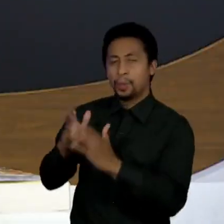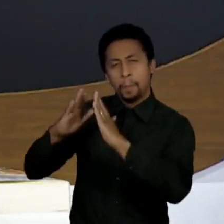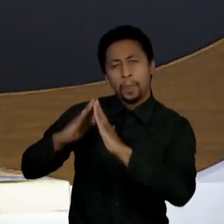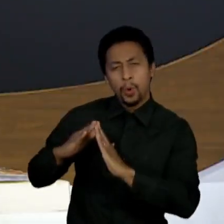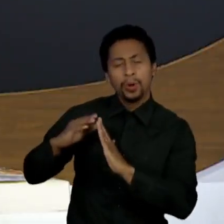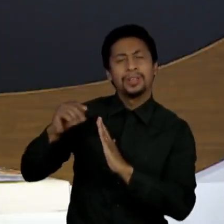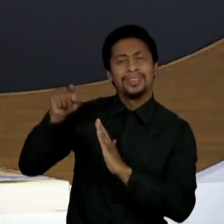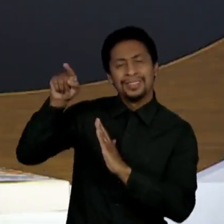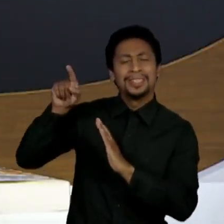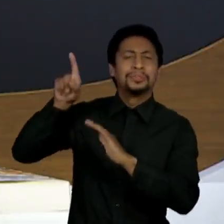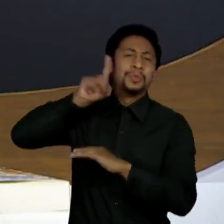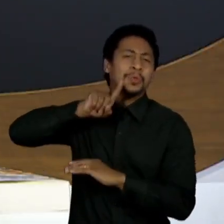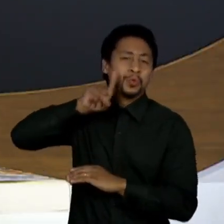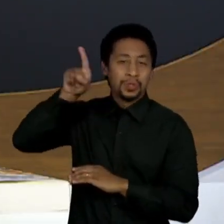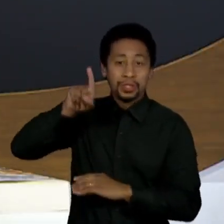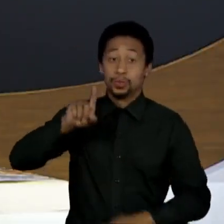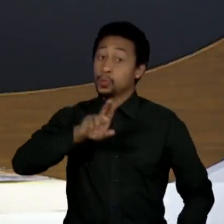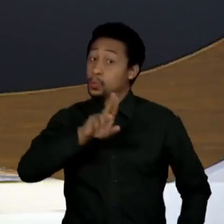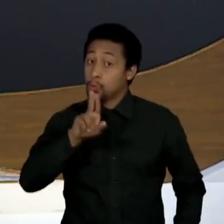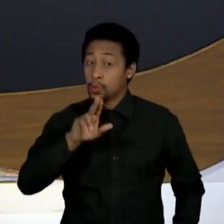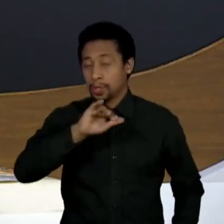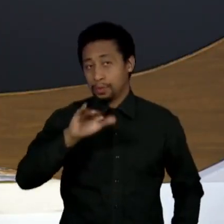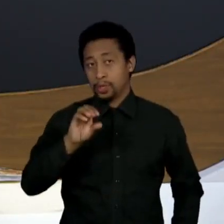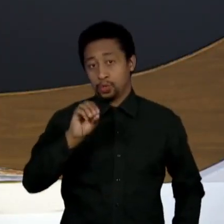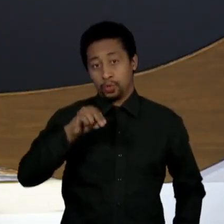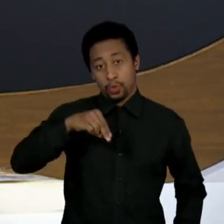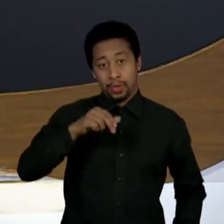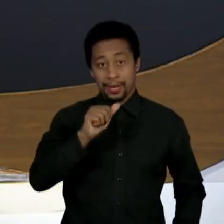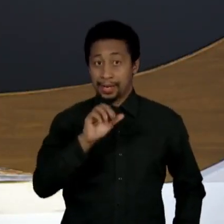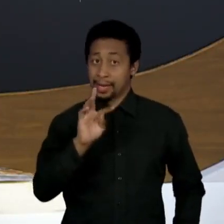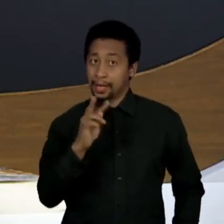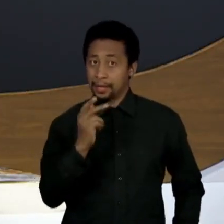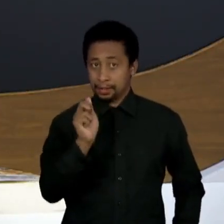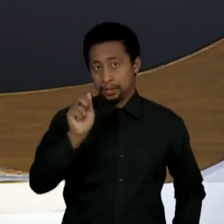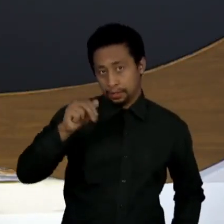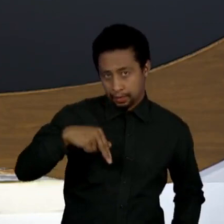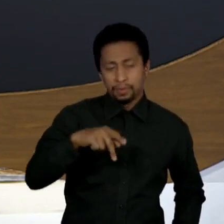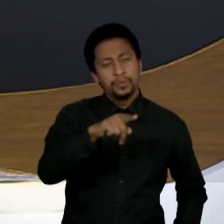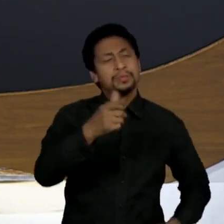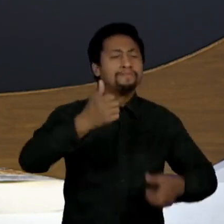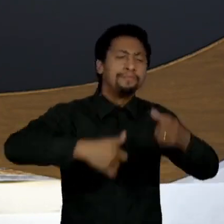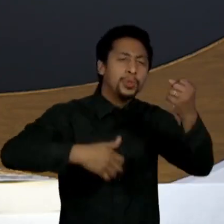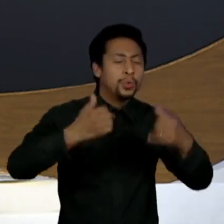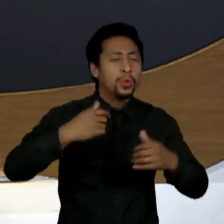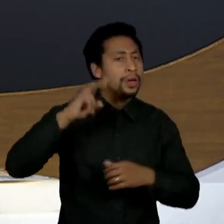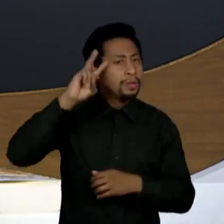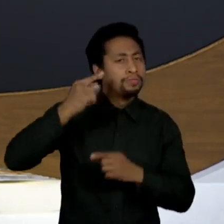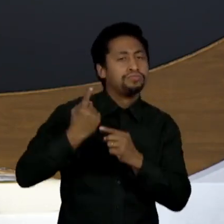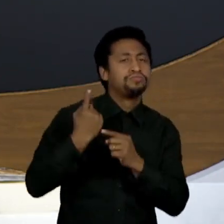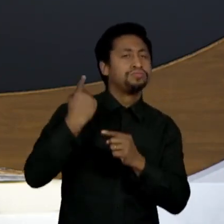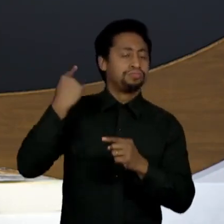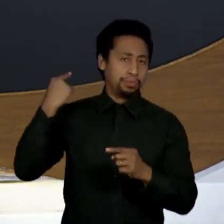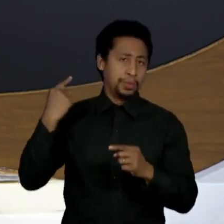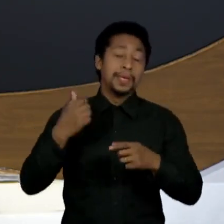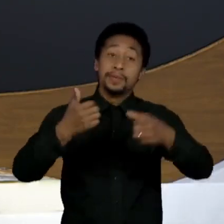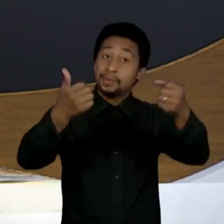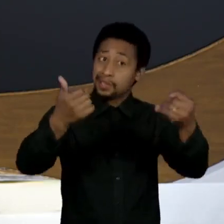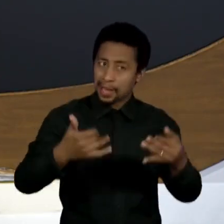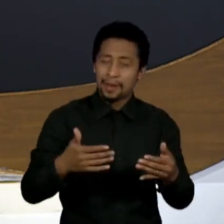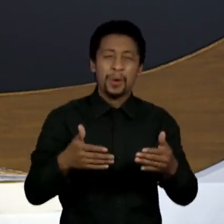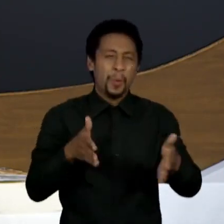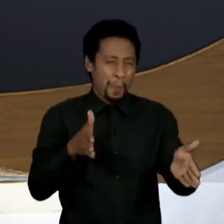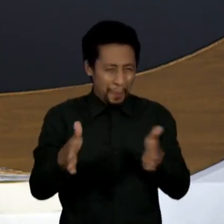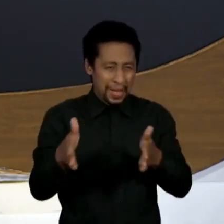Jonathan, na sua resposta anterior, você diz que o passado já lidava com alguns dos dilemas da suposta